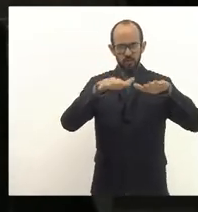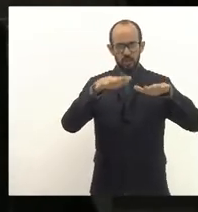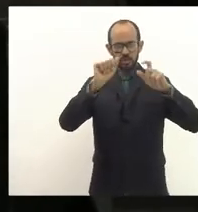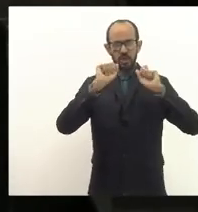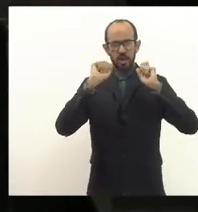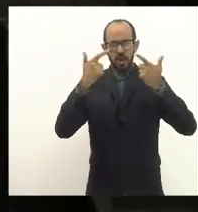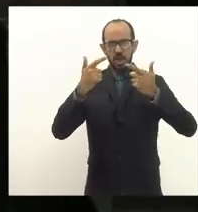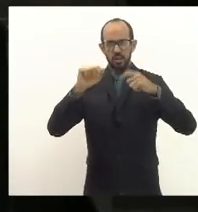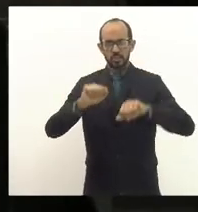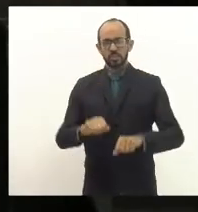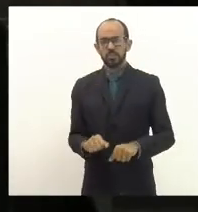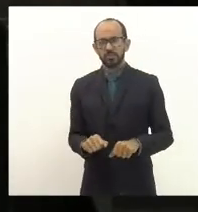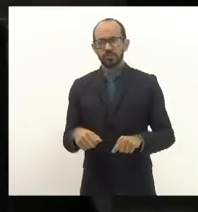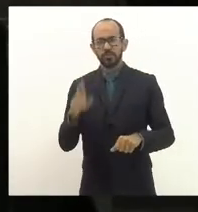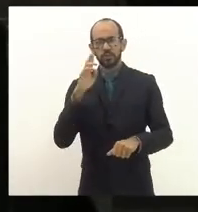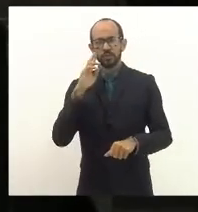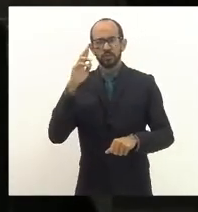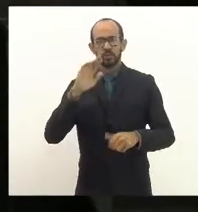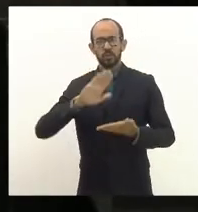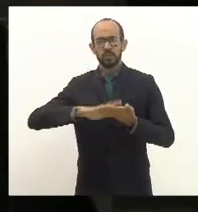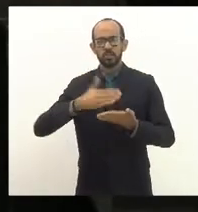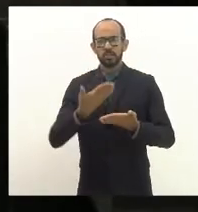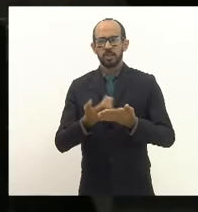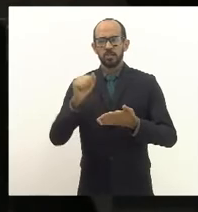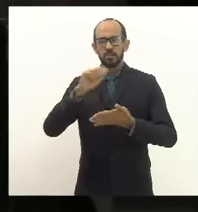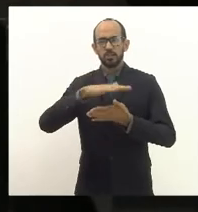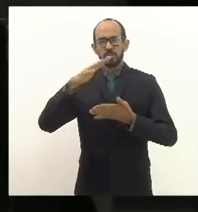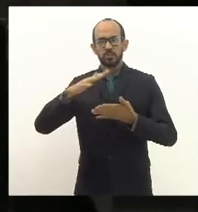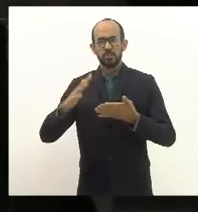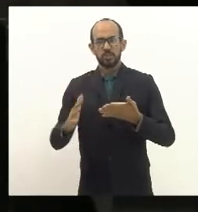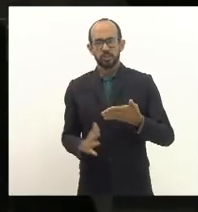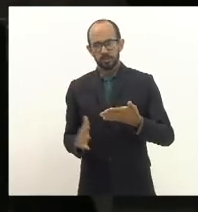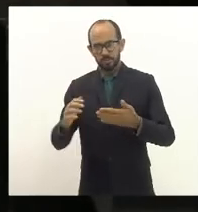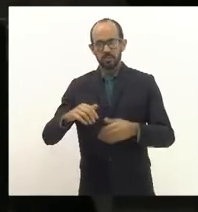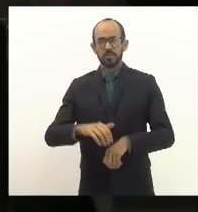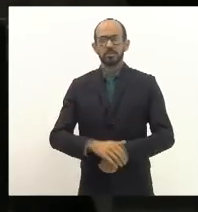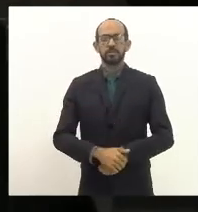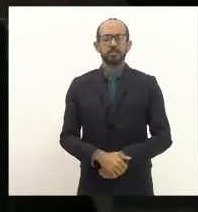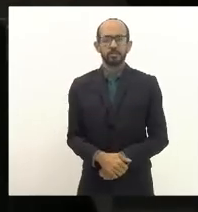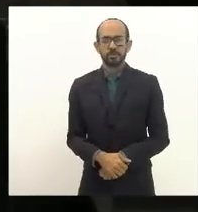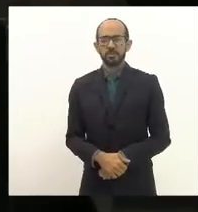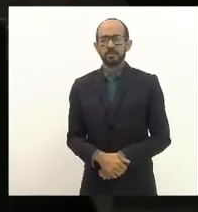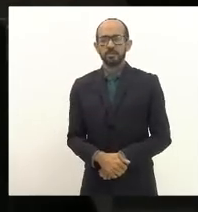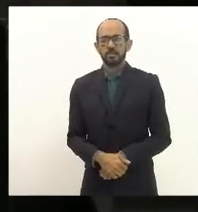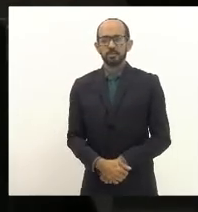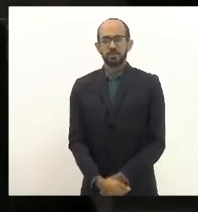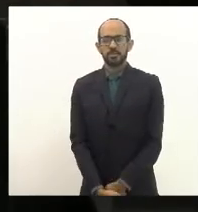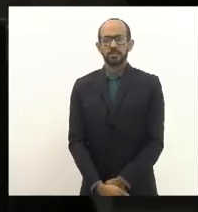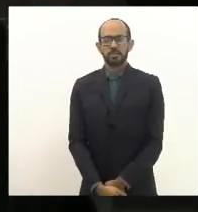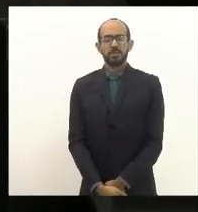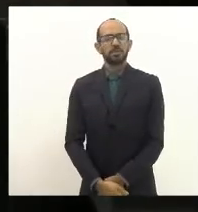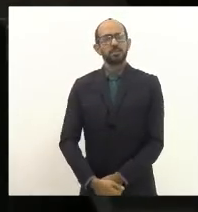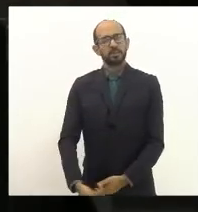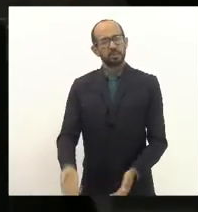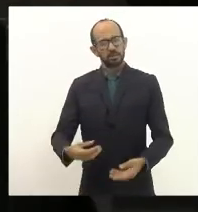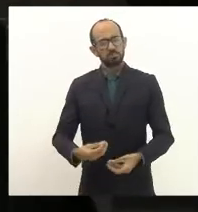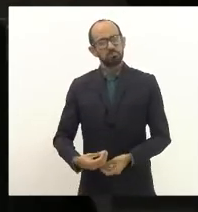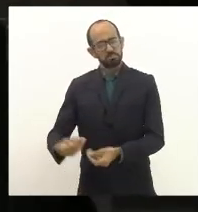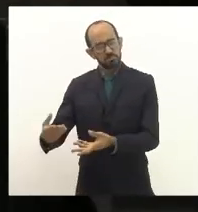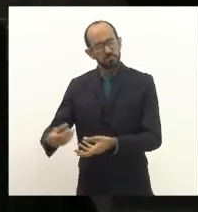Alerge, senhor intérprete da linguagem de Libras, que leva a nossa